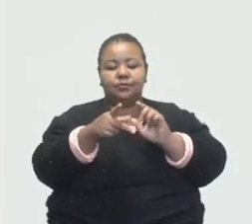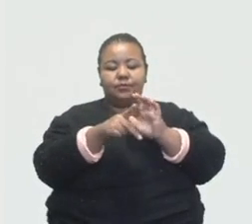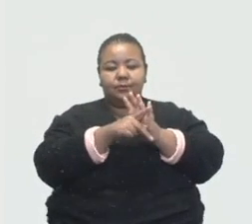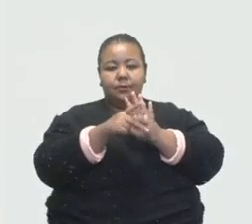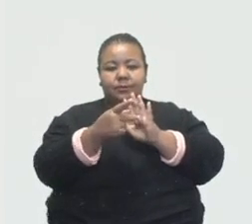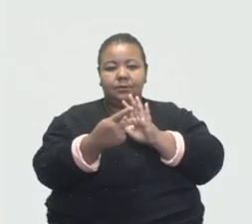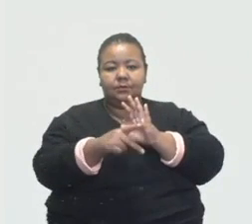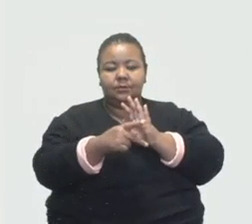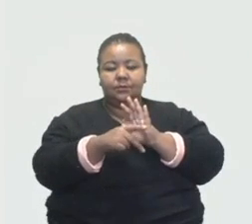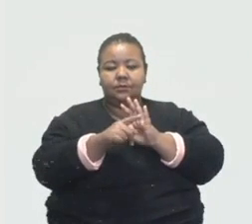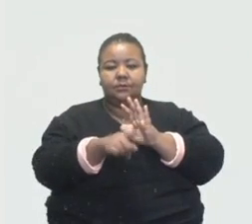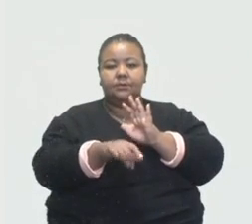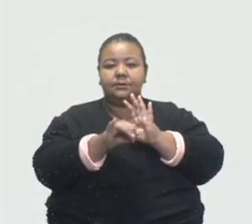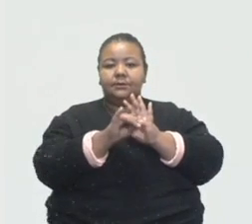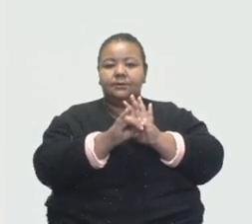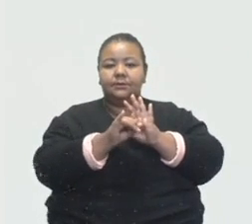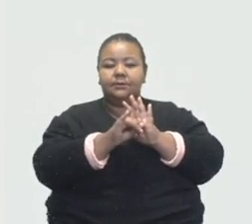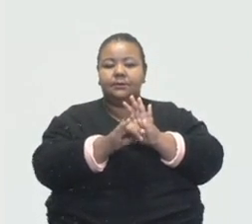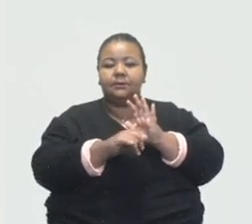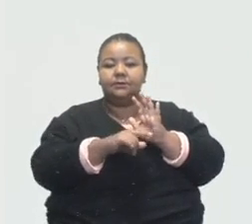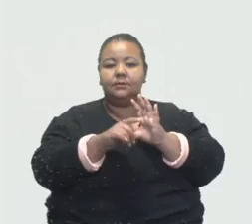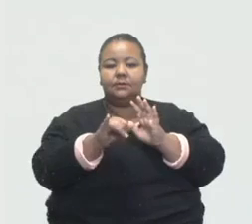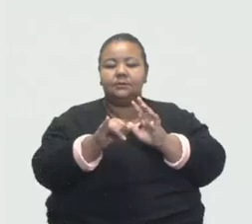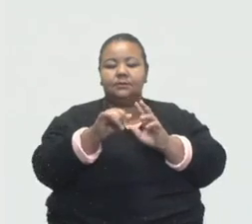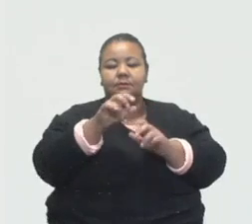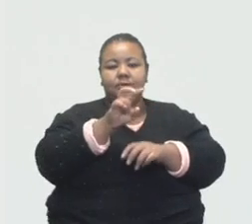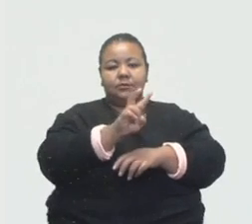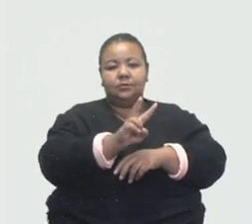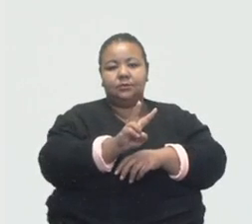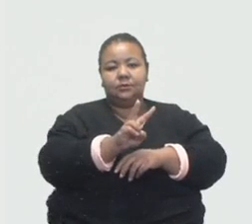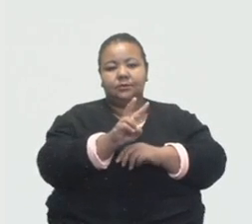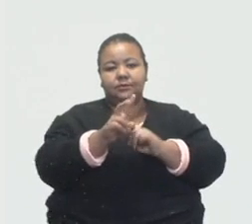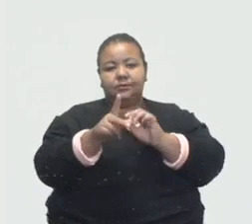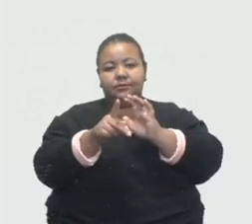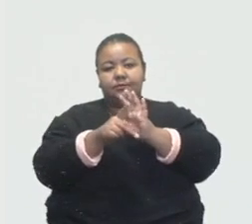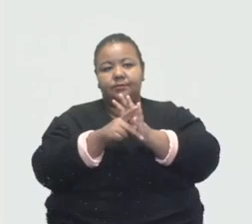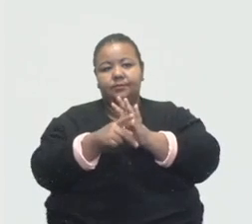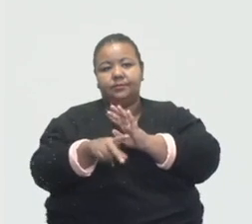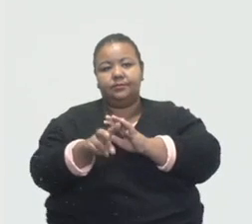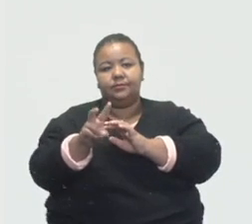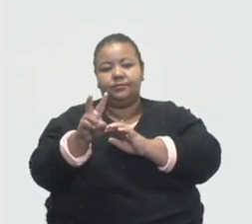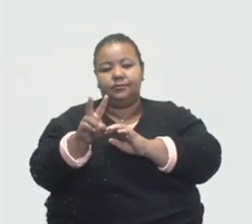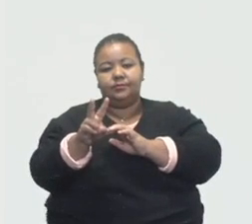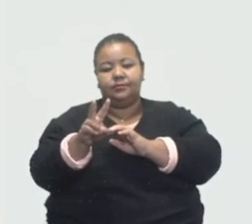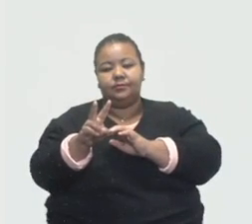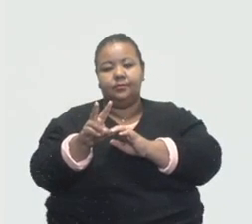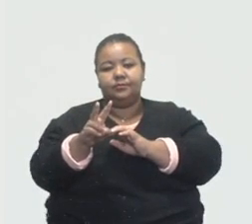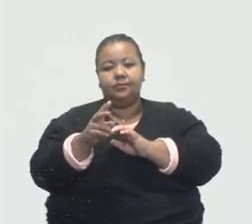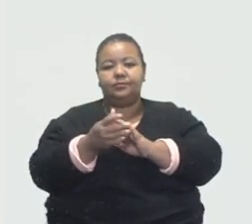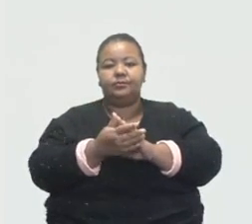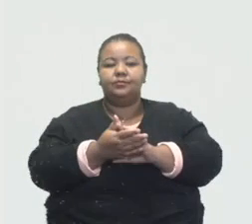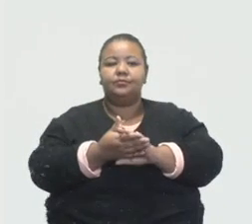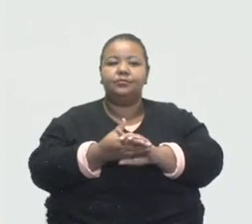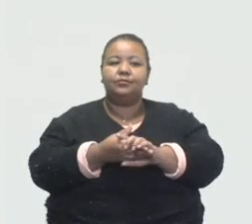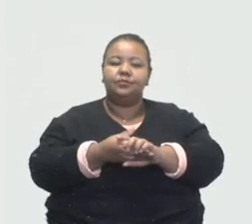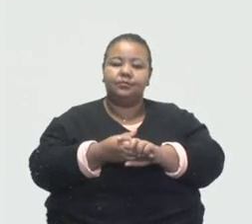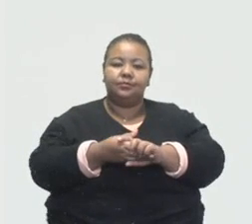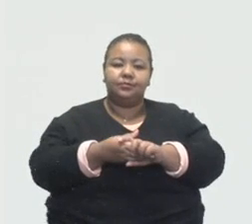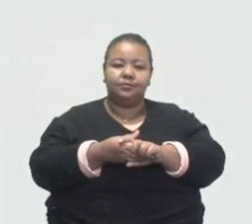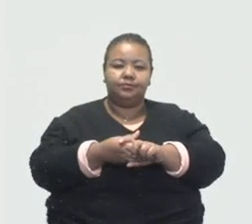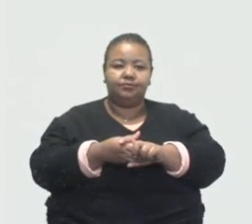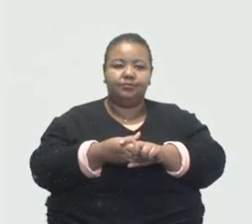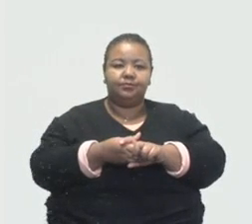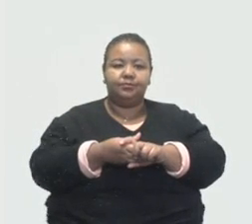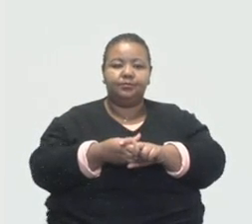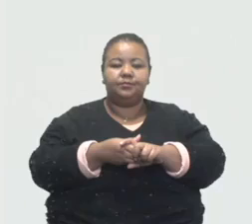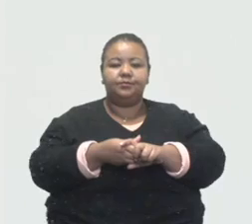seja, identificar se existem vetores V que pertencem ao nosso espaço vetorial V, tais